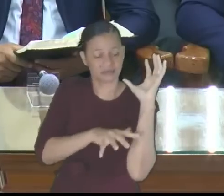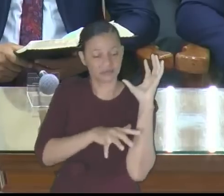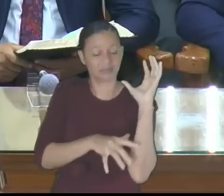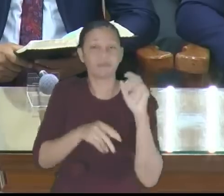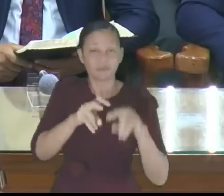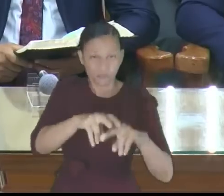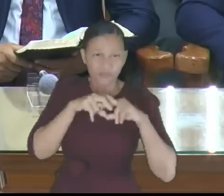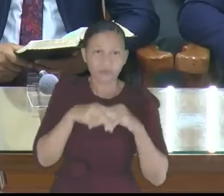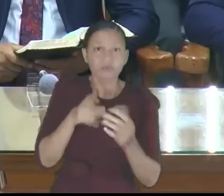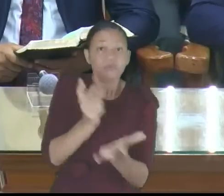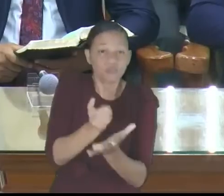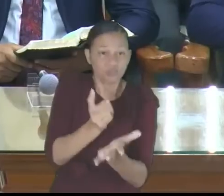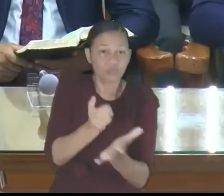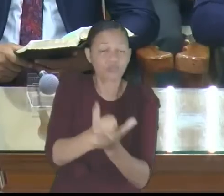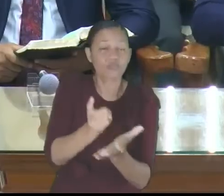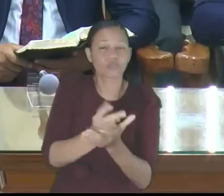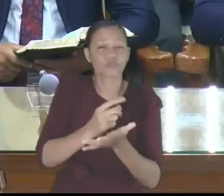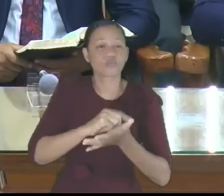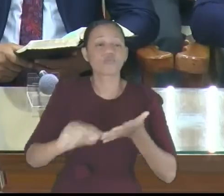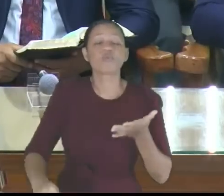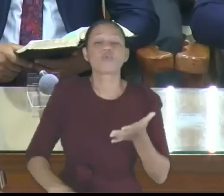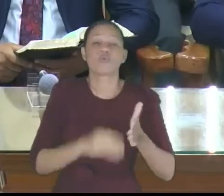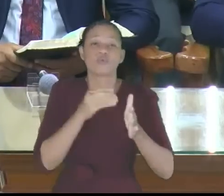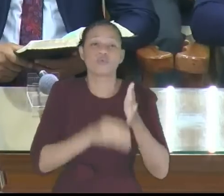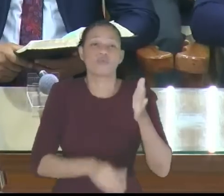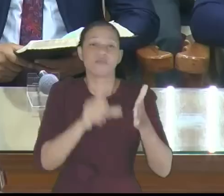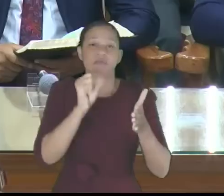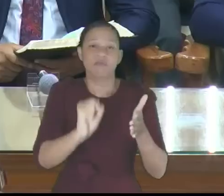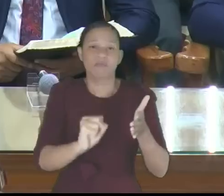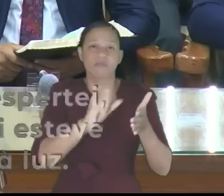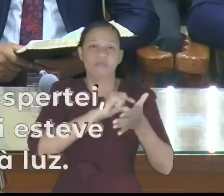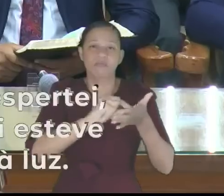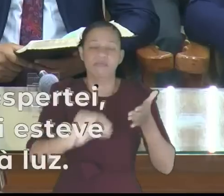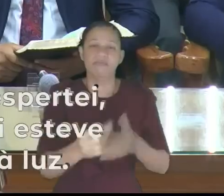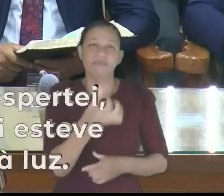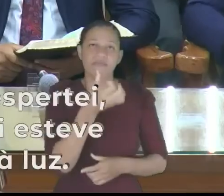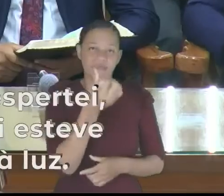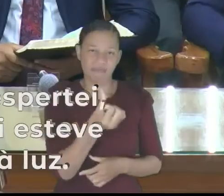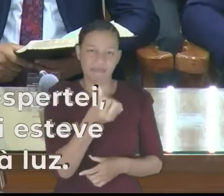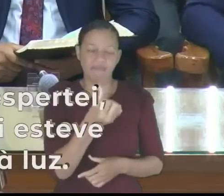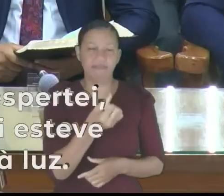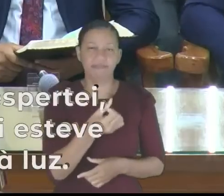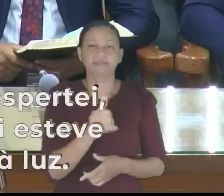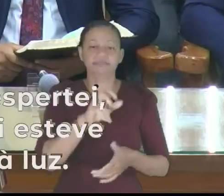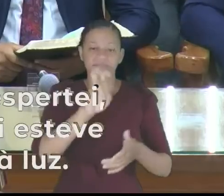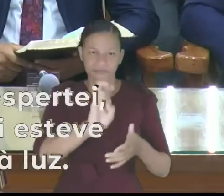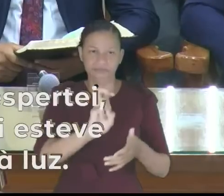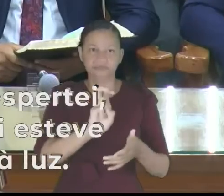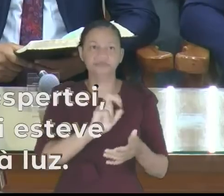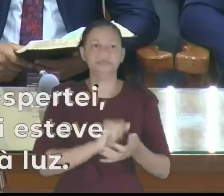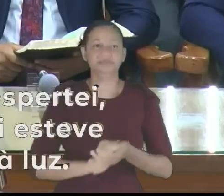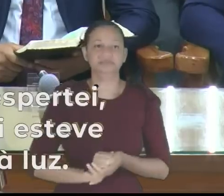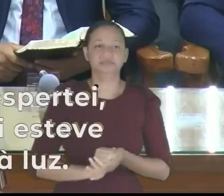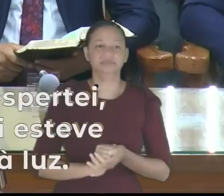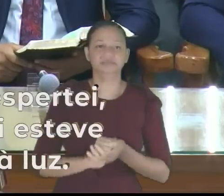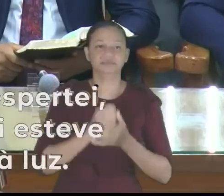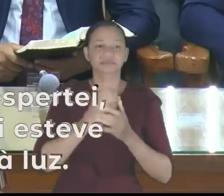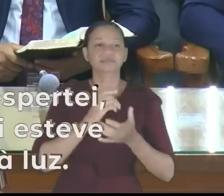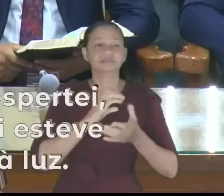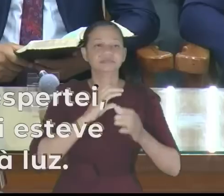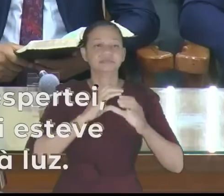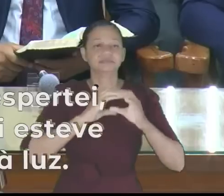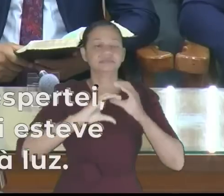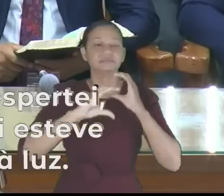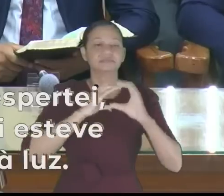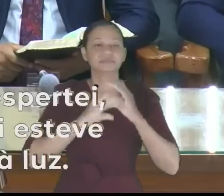macieira, prossiga esse versículo 8 e 6 e 5 de Cantares. Debaixo de uma